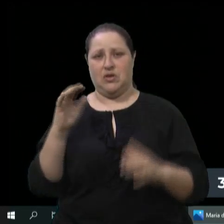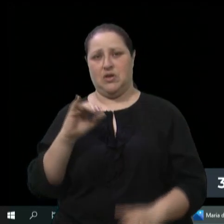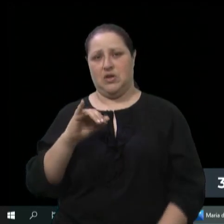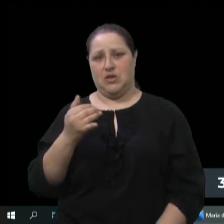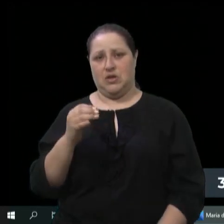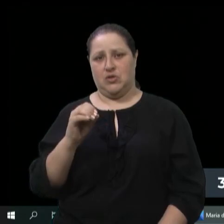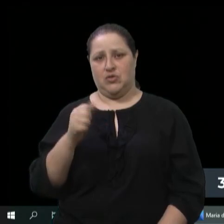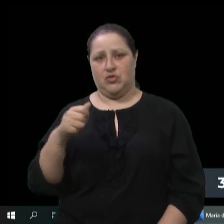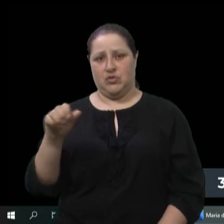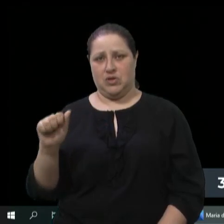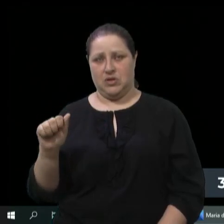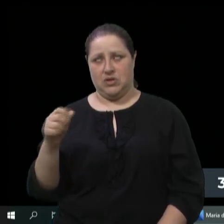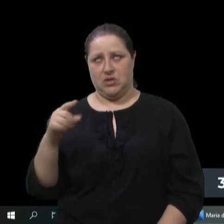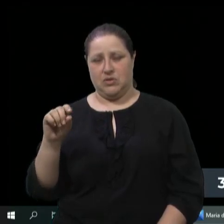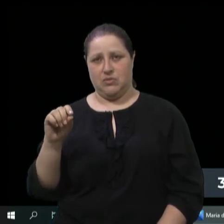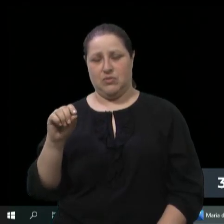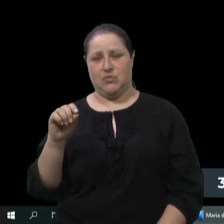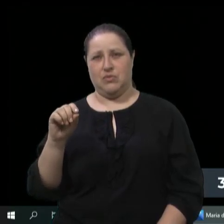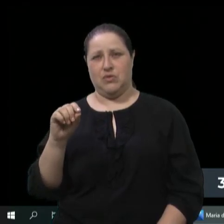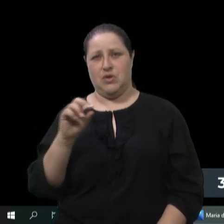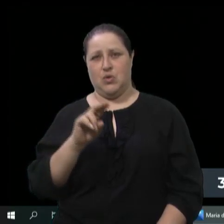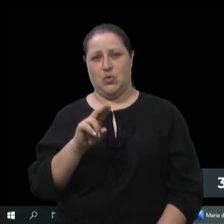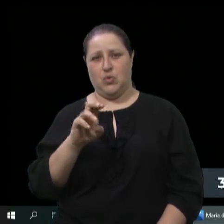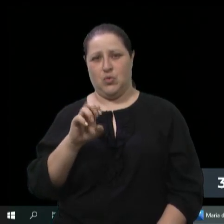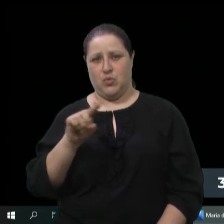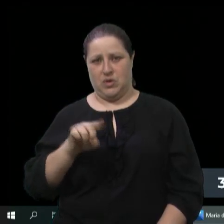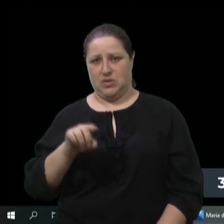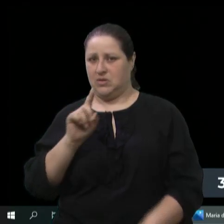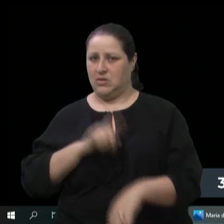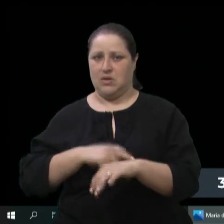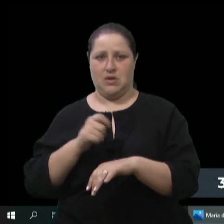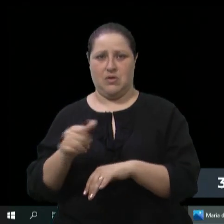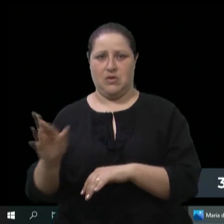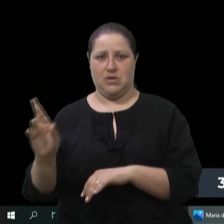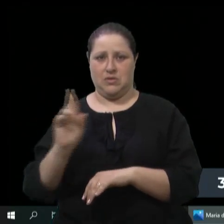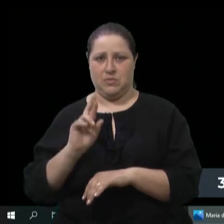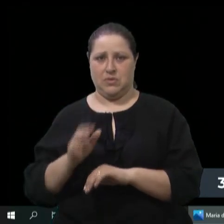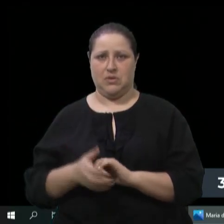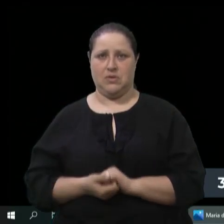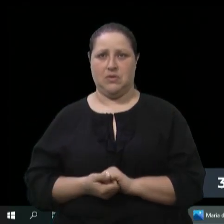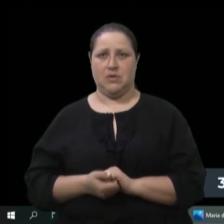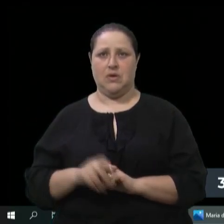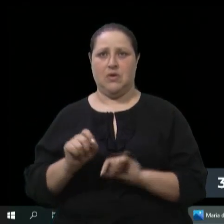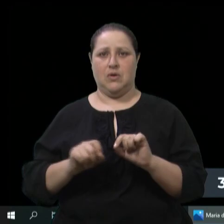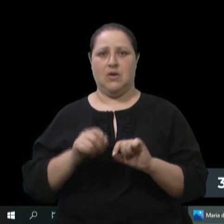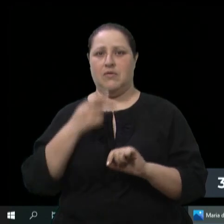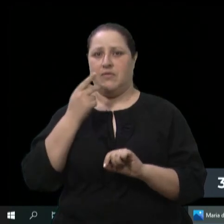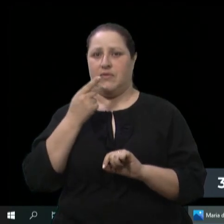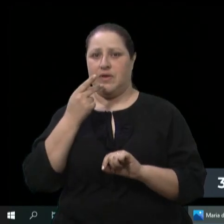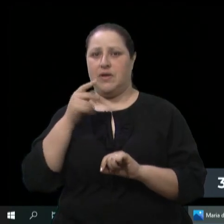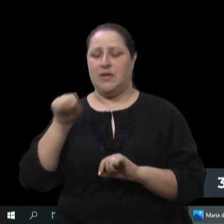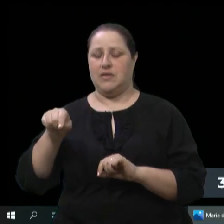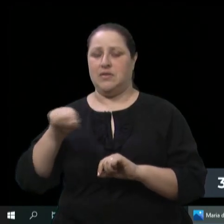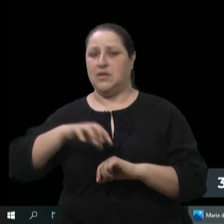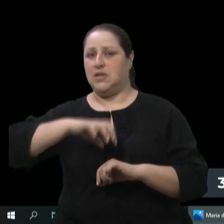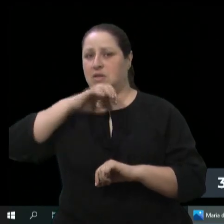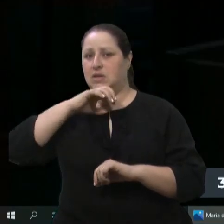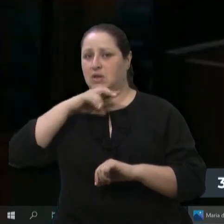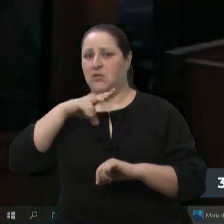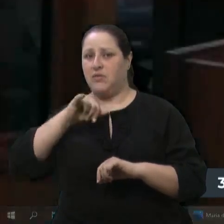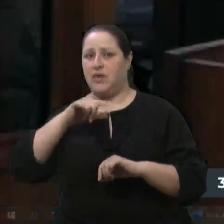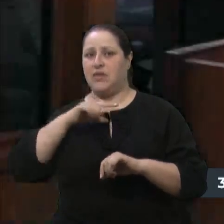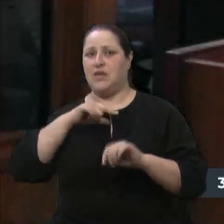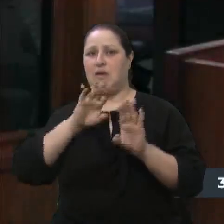imediatamente respondeu. E mais do que responder, ele respondeu que aquele terreno ali vai ser cercado com